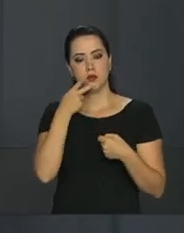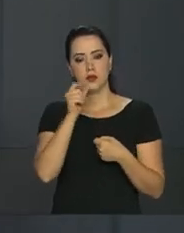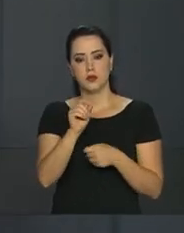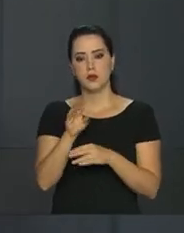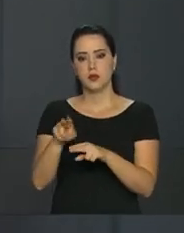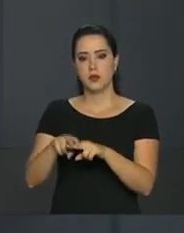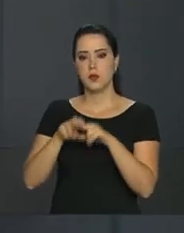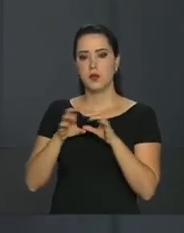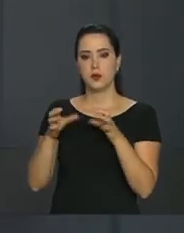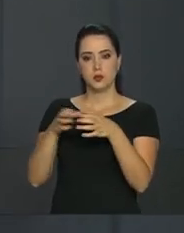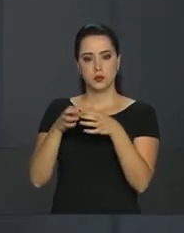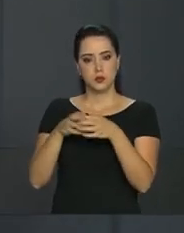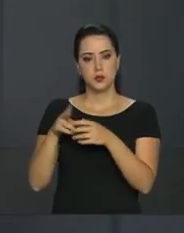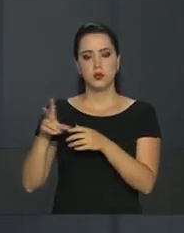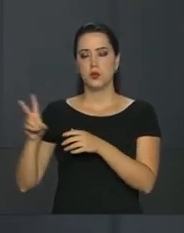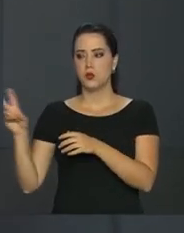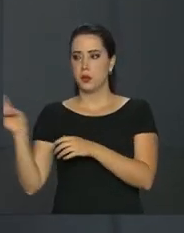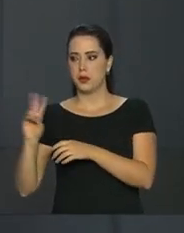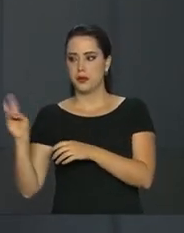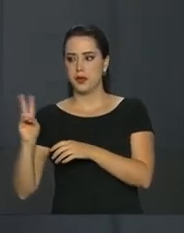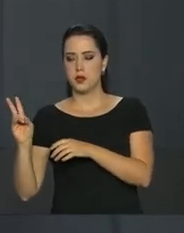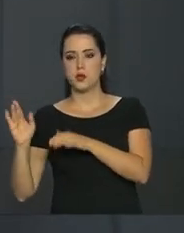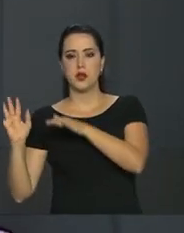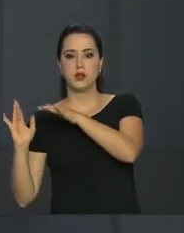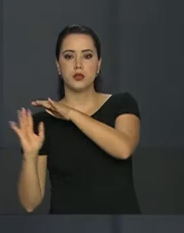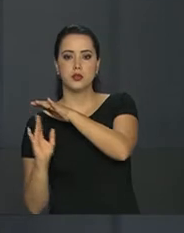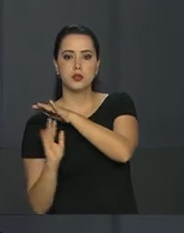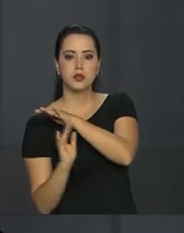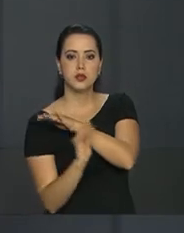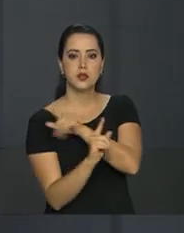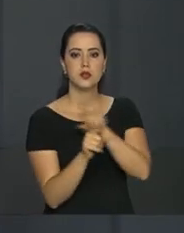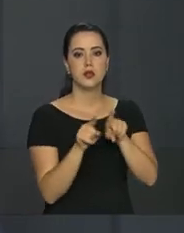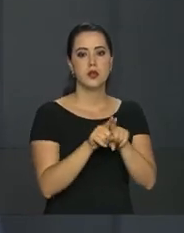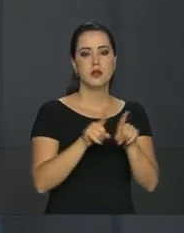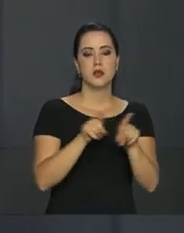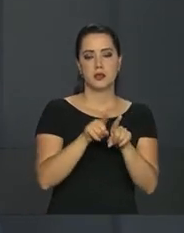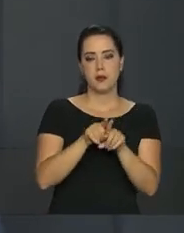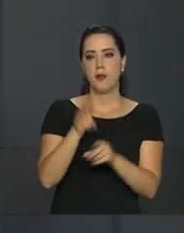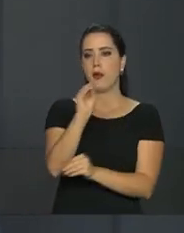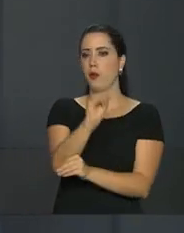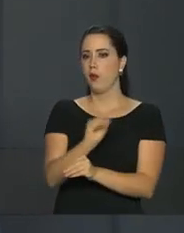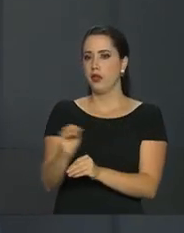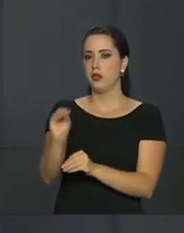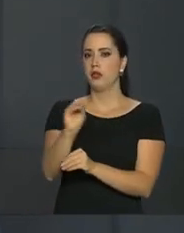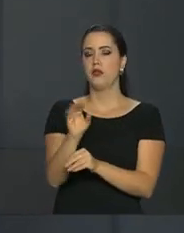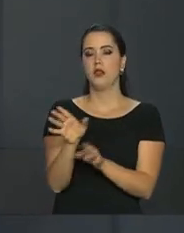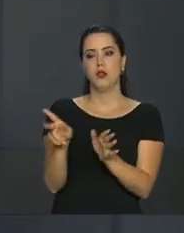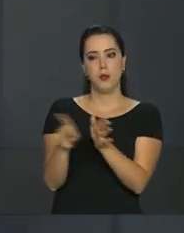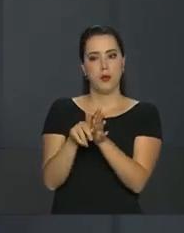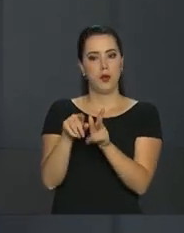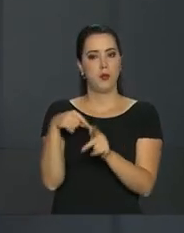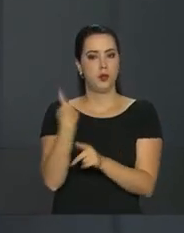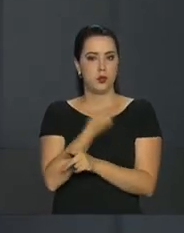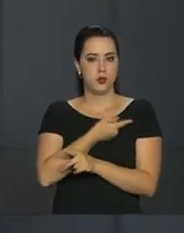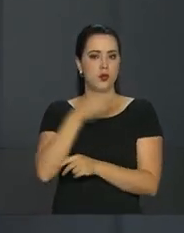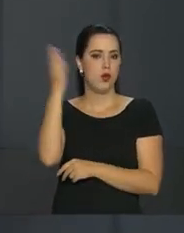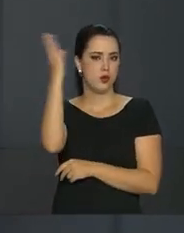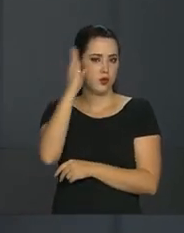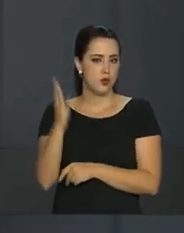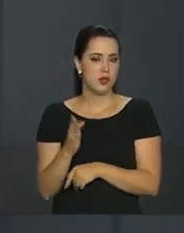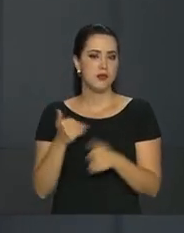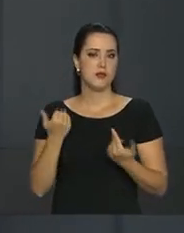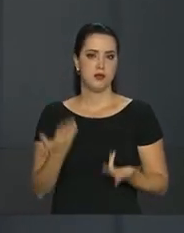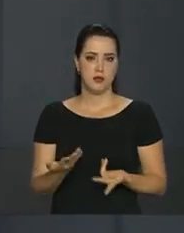favor dos refugiados em favor dos brasileiros basta dizer que a conab por exemplo é o nosso órgão